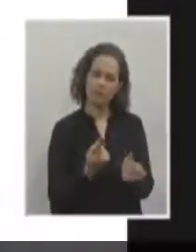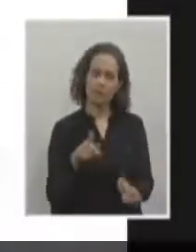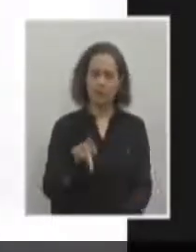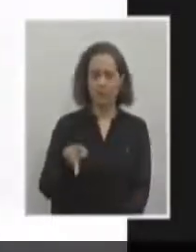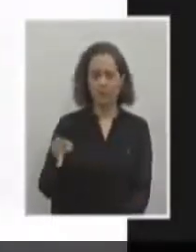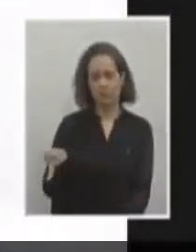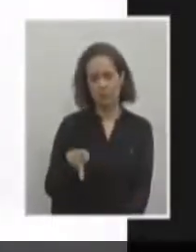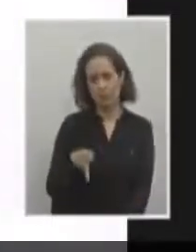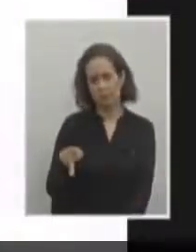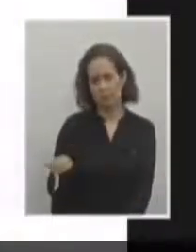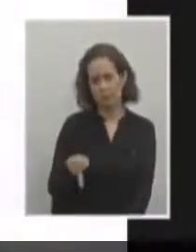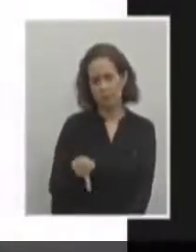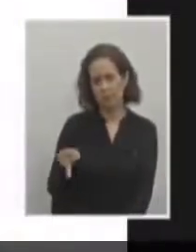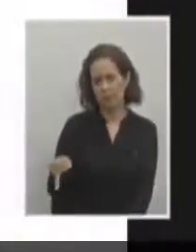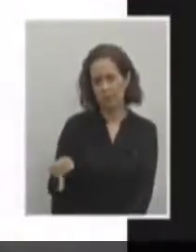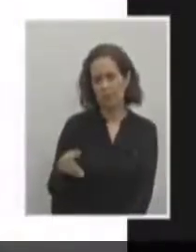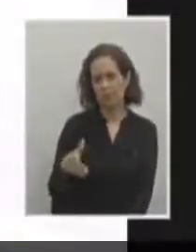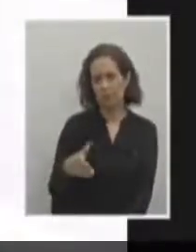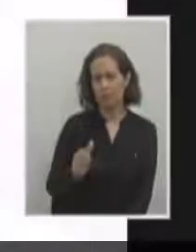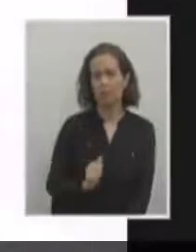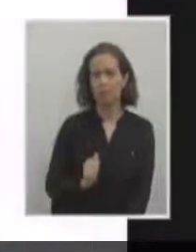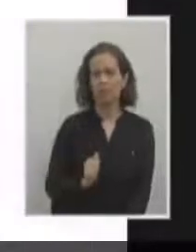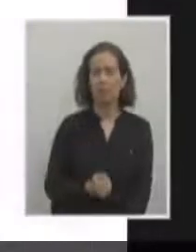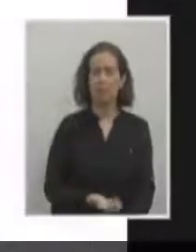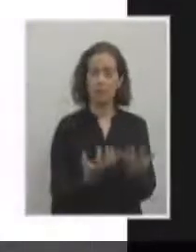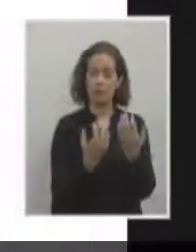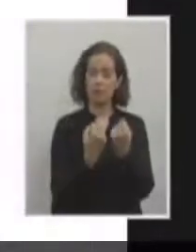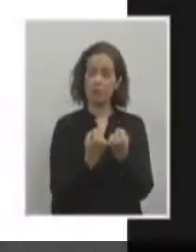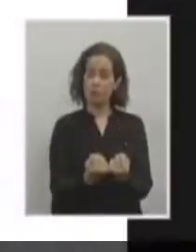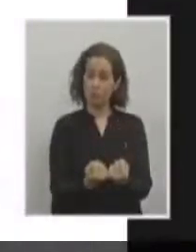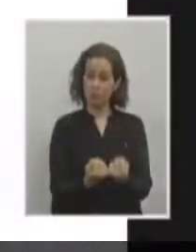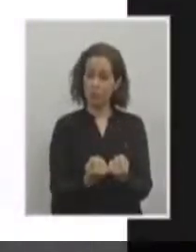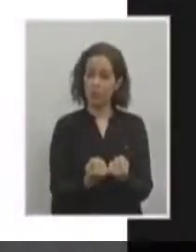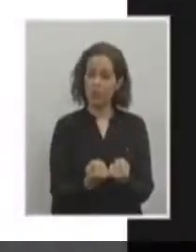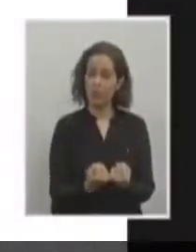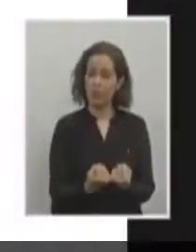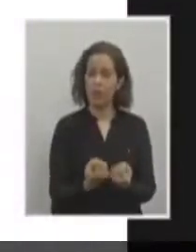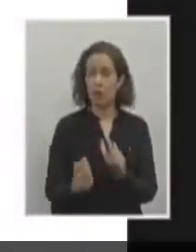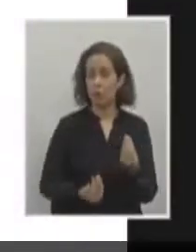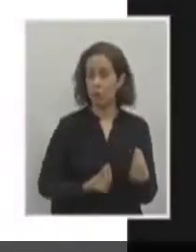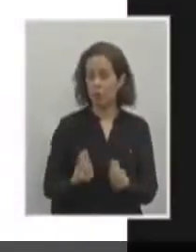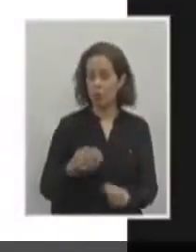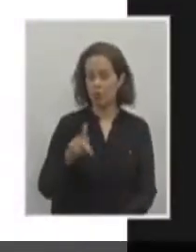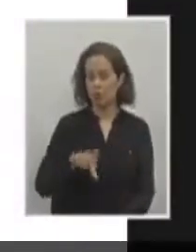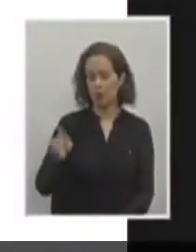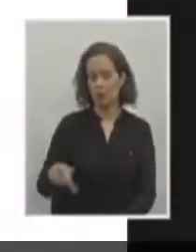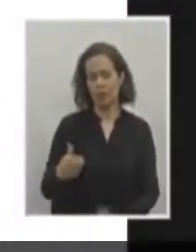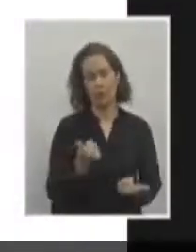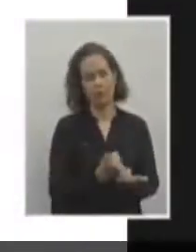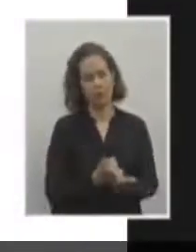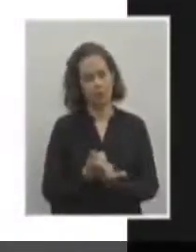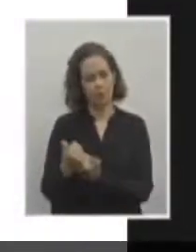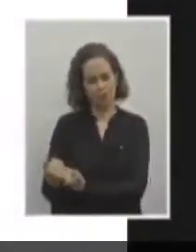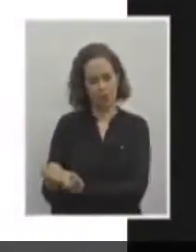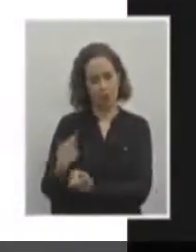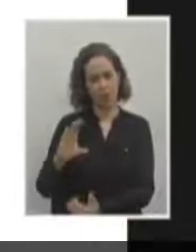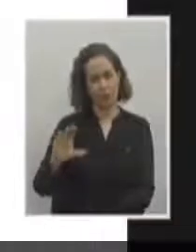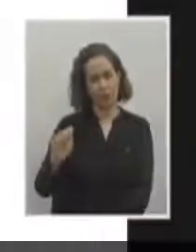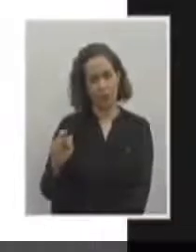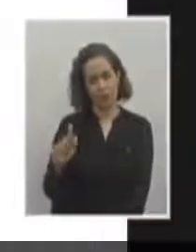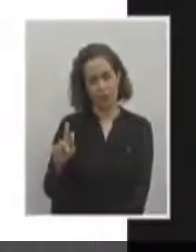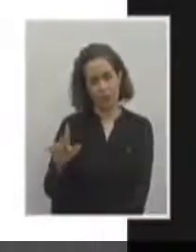regentes de aulas assumiram a situação como professor de apoio, o cargo, a função de apoio. Por quê?